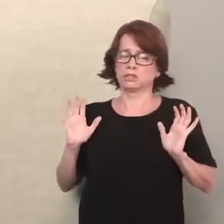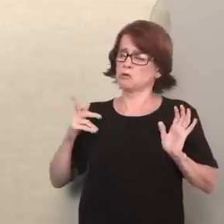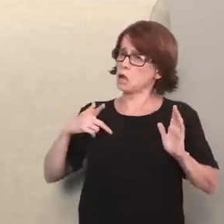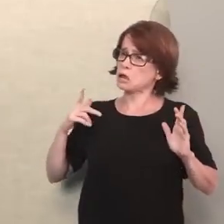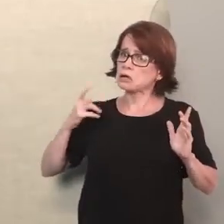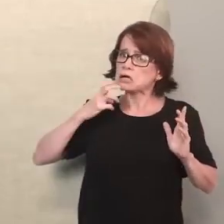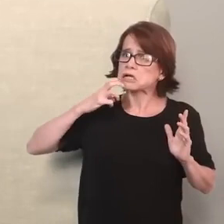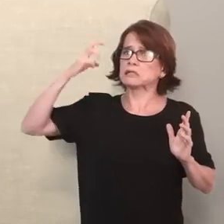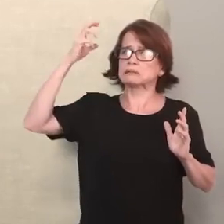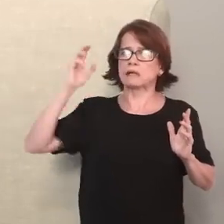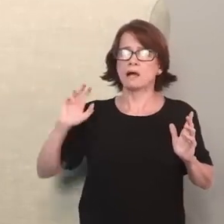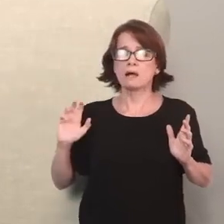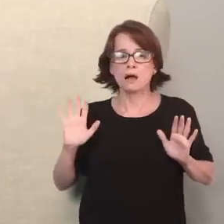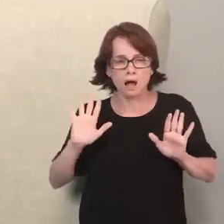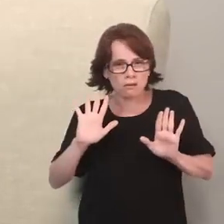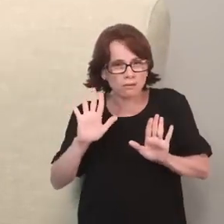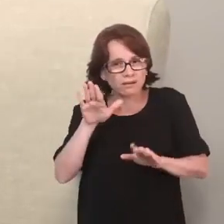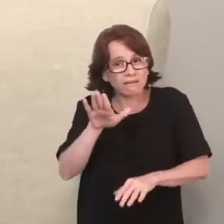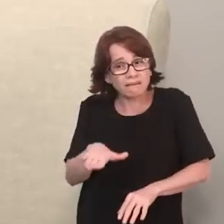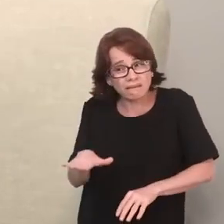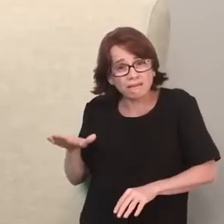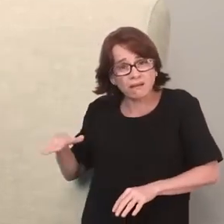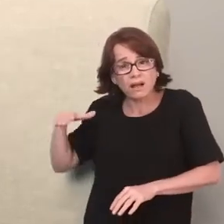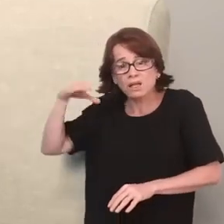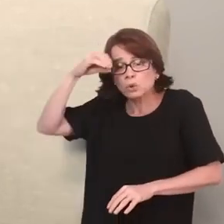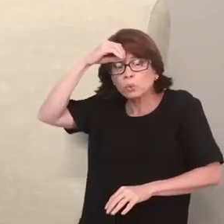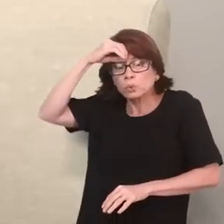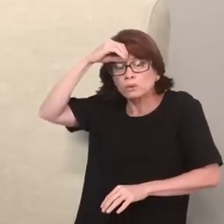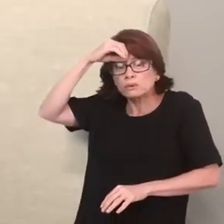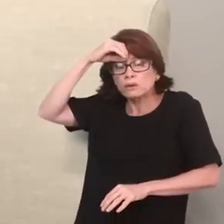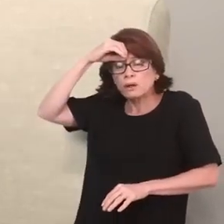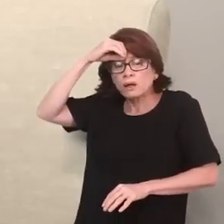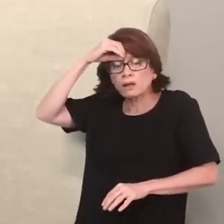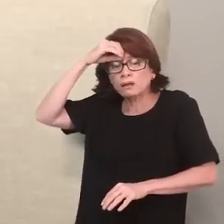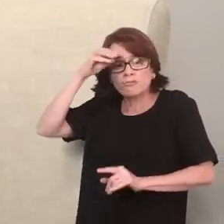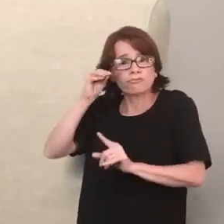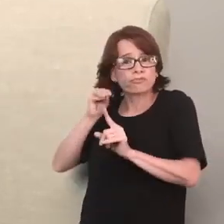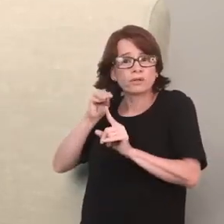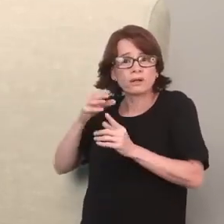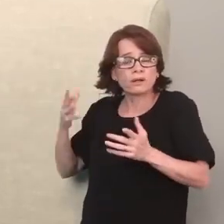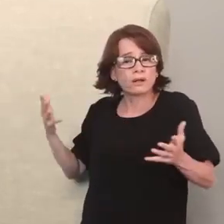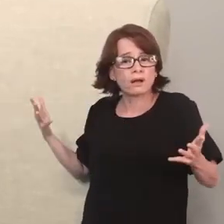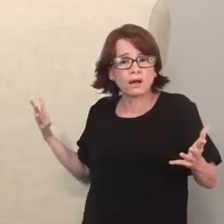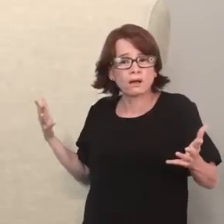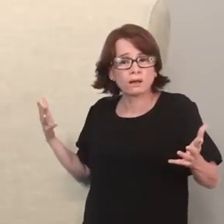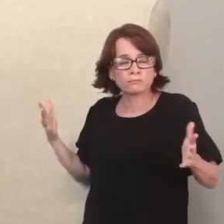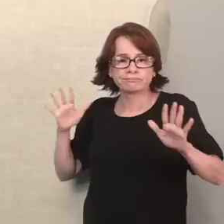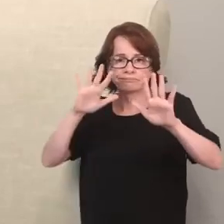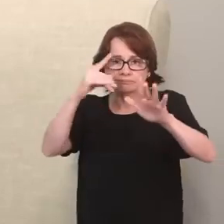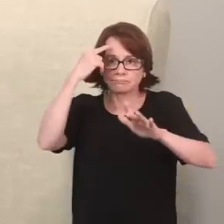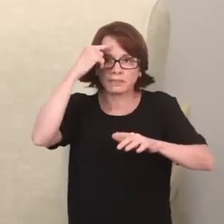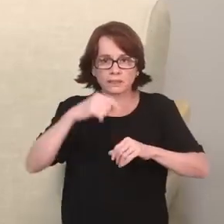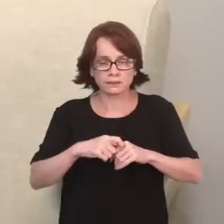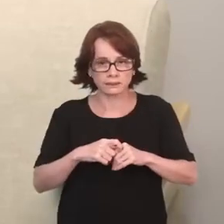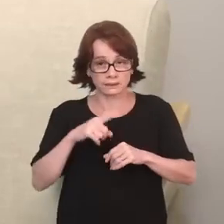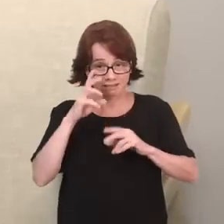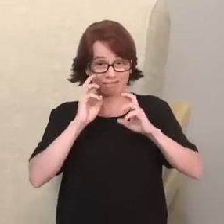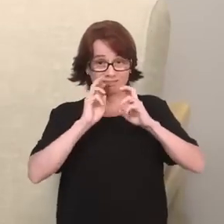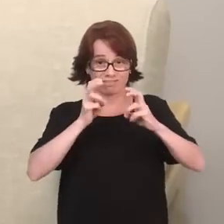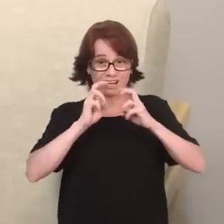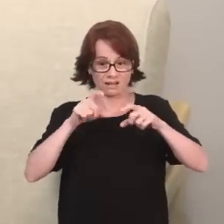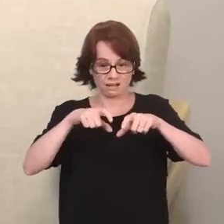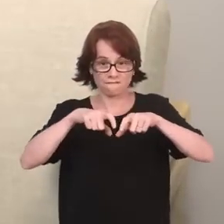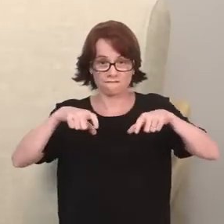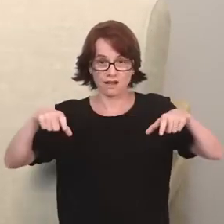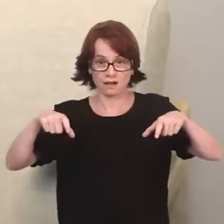ponho a boca no trombone, né? Agora, uma criança, ela é muito vulnerável. Agora me explica isso. Você tem que ter vagão exclusivo